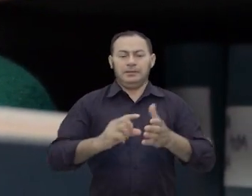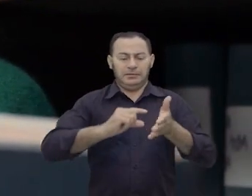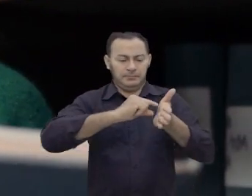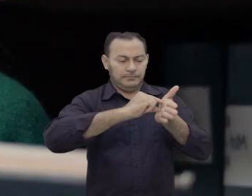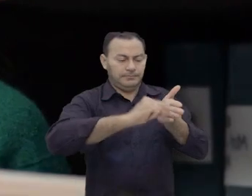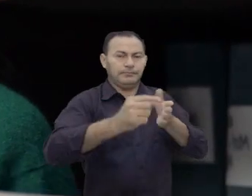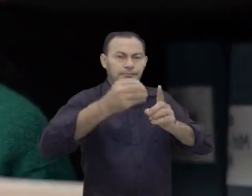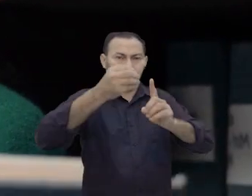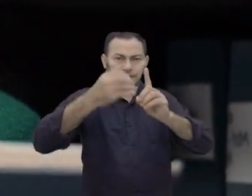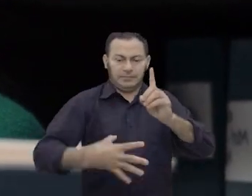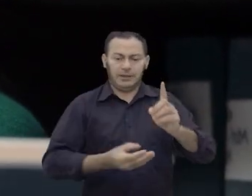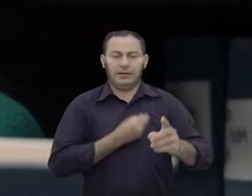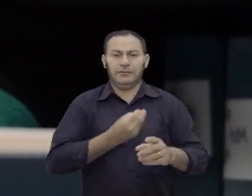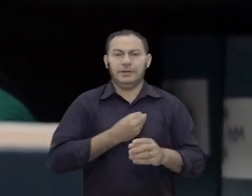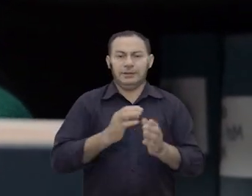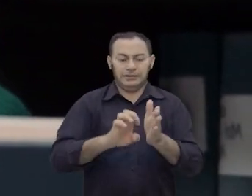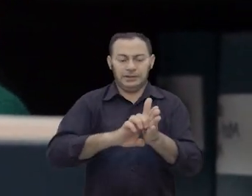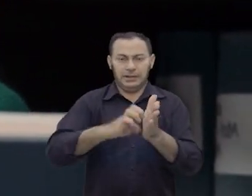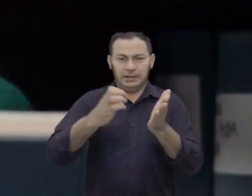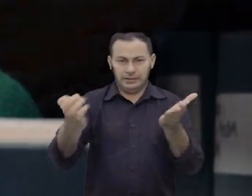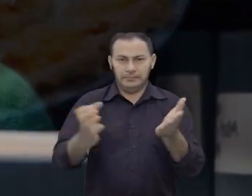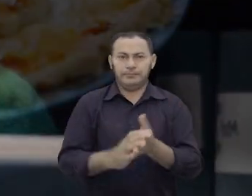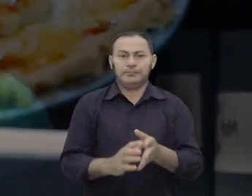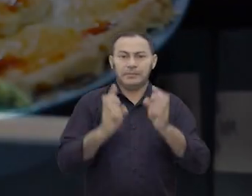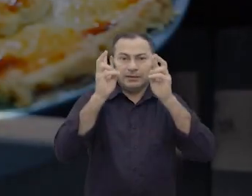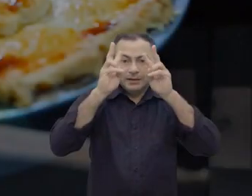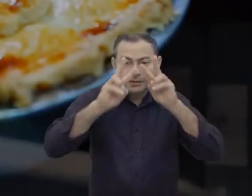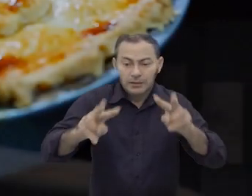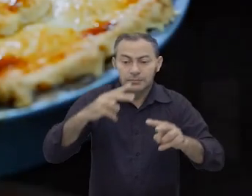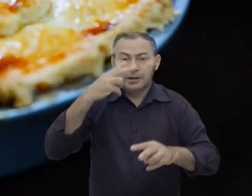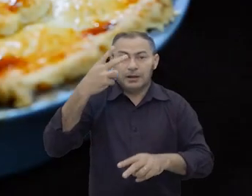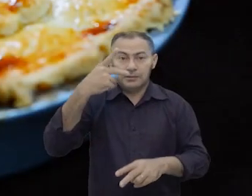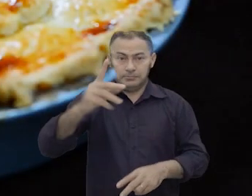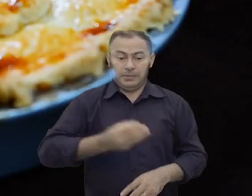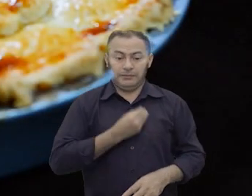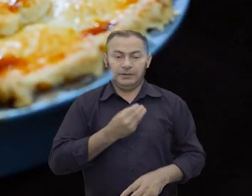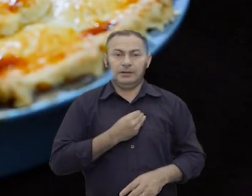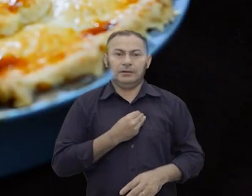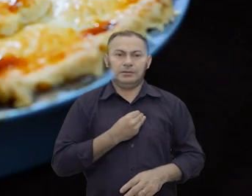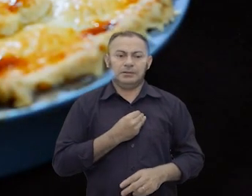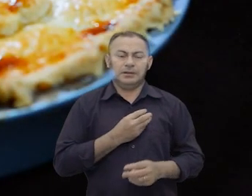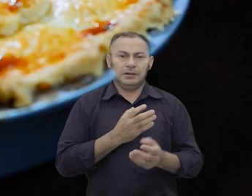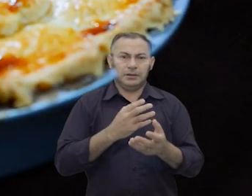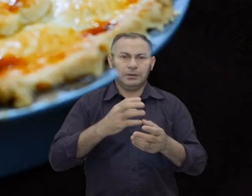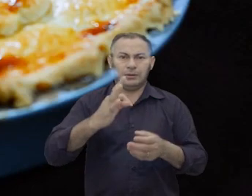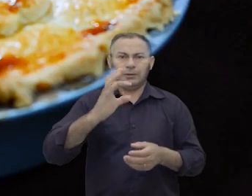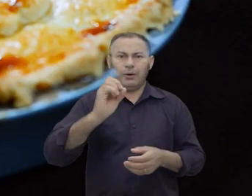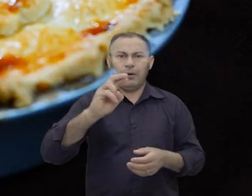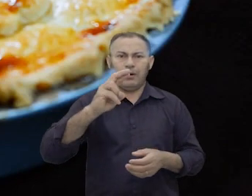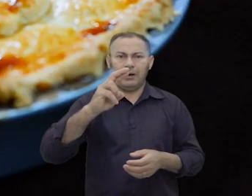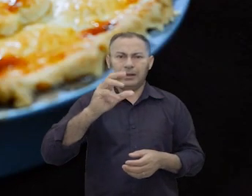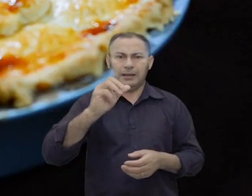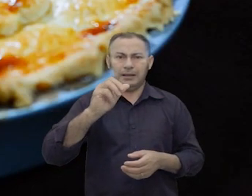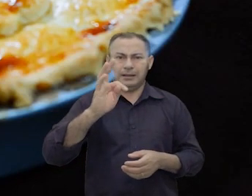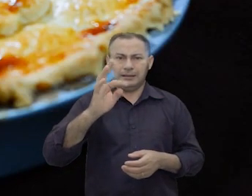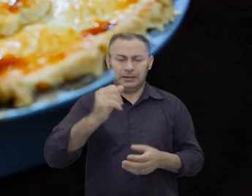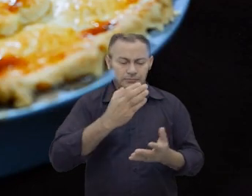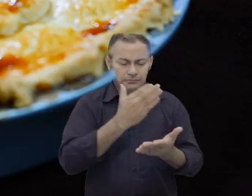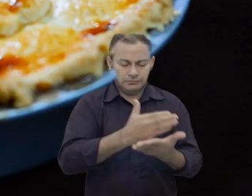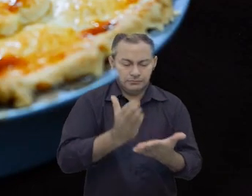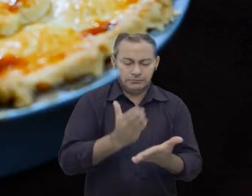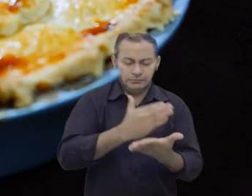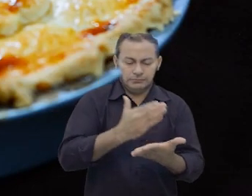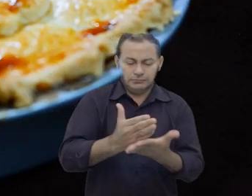israelitas. Esse versículo descreve a vida de Esdras. Visualize sua vida como uma torta cortada em 3